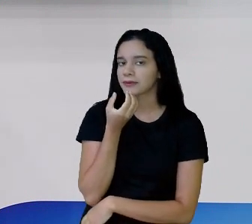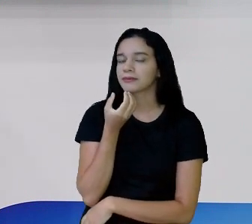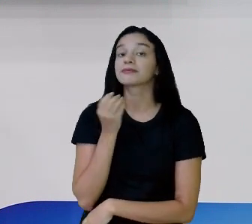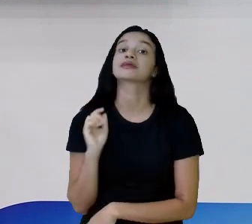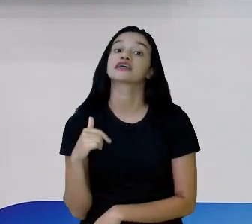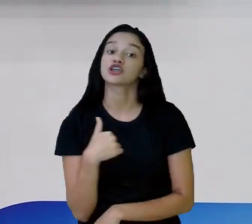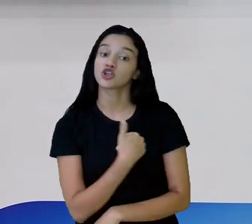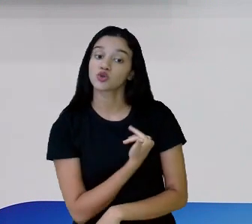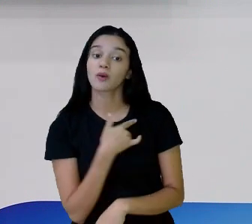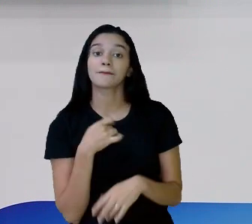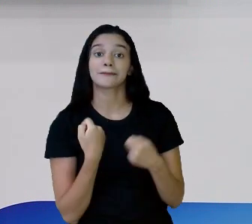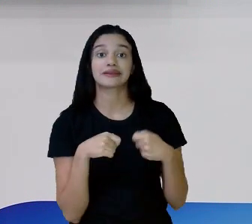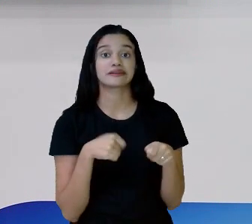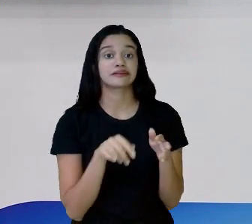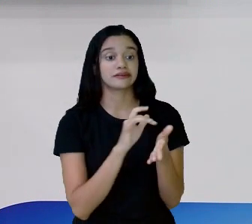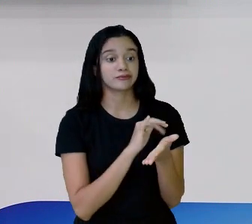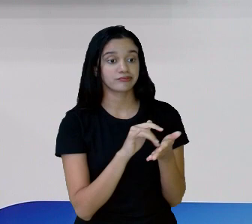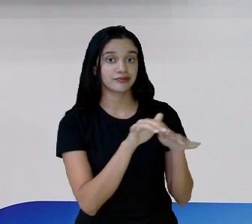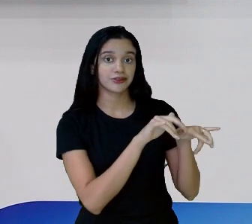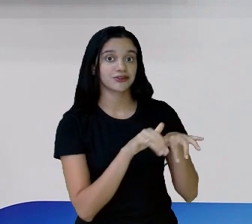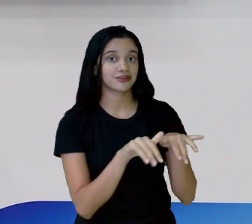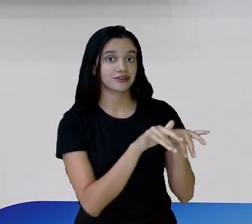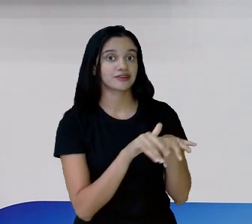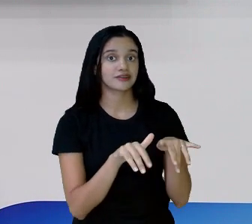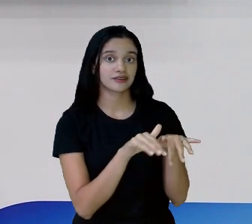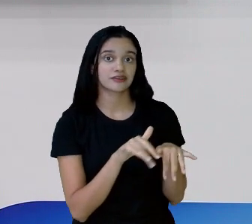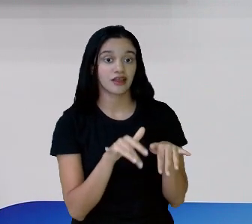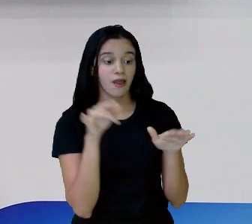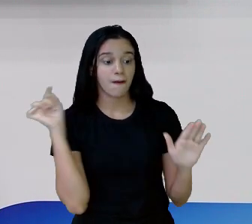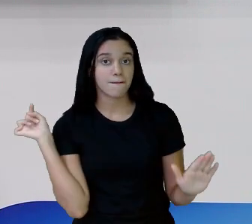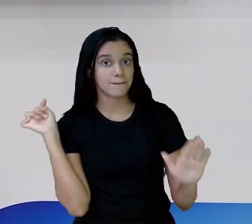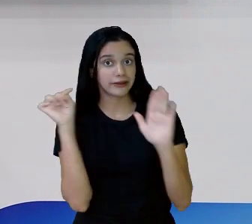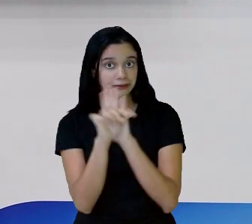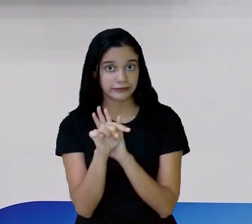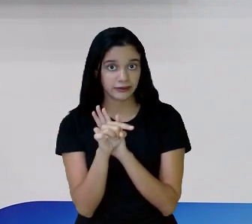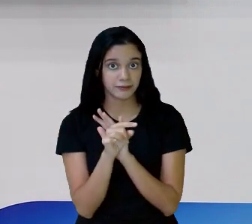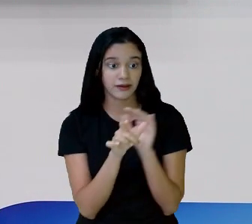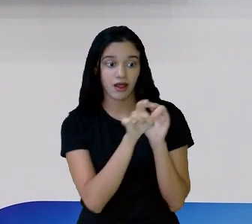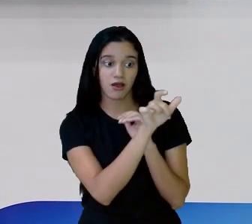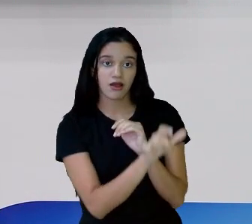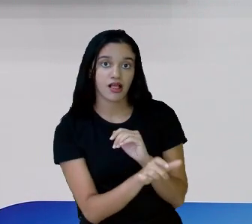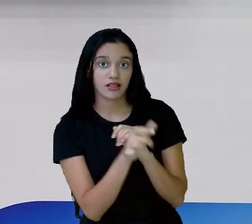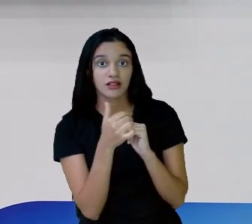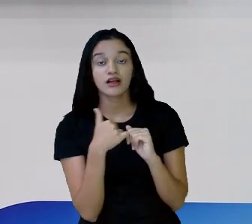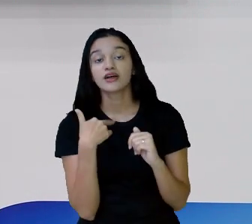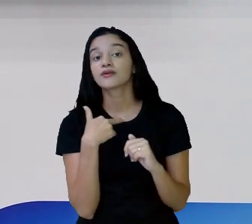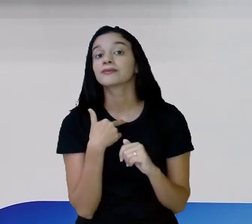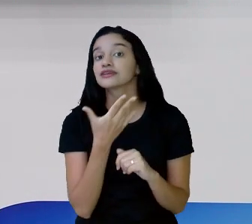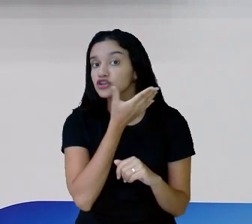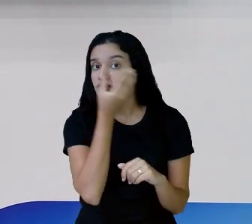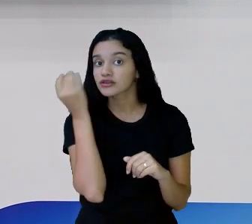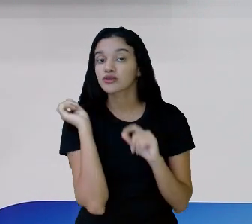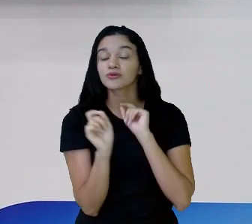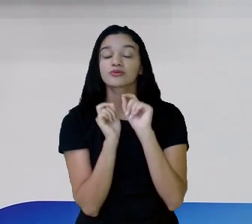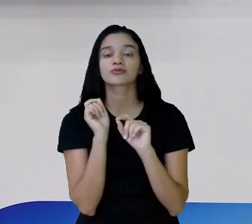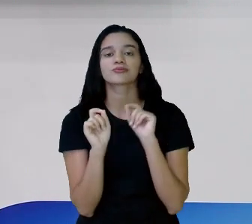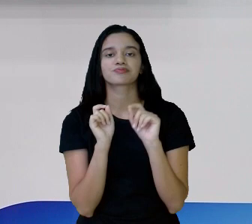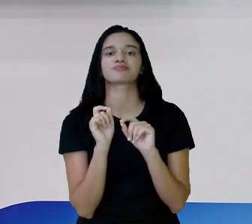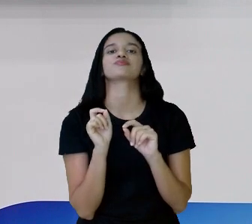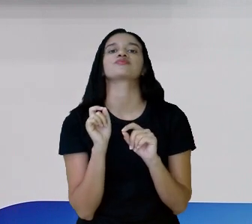gente precisa escrever. Se você vai escrever uma pergunta para alguém, não pode esquecer de colocar aqui